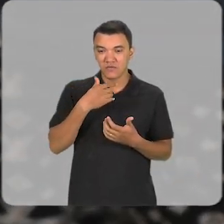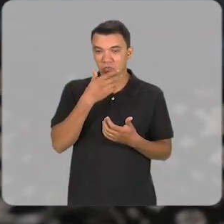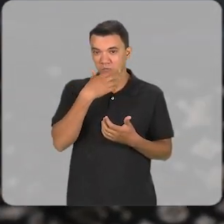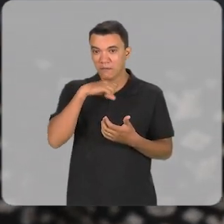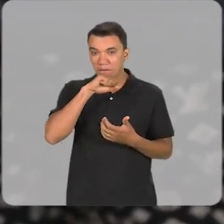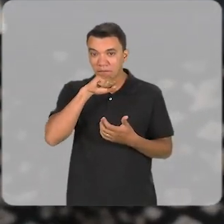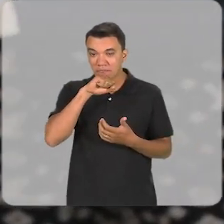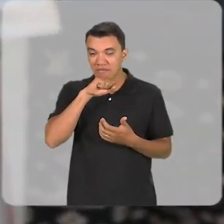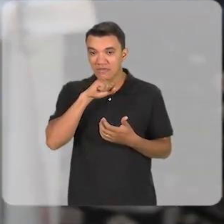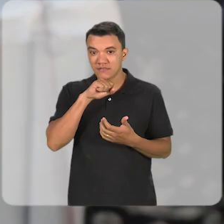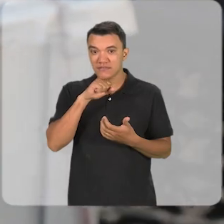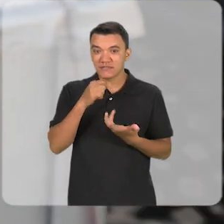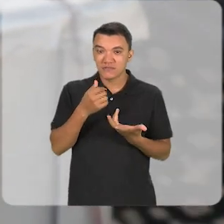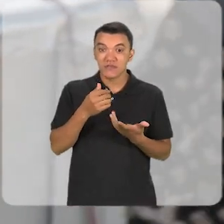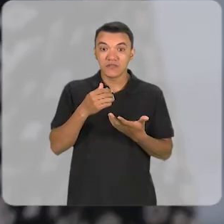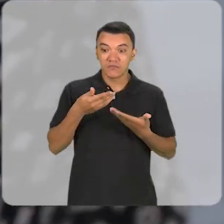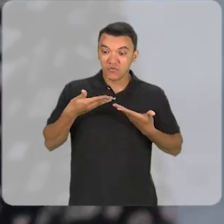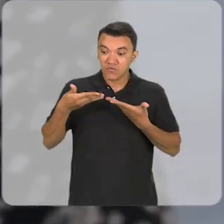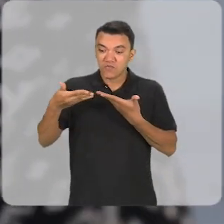ser vendedor de ideal.